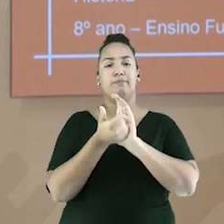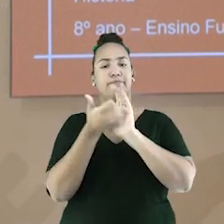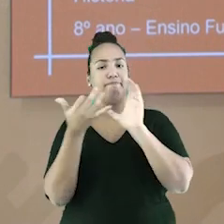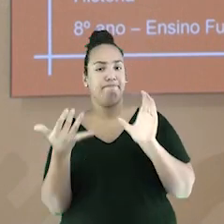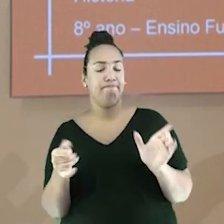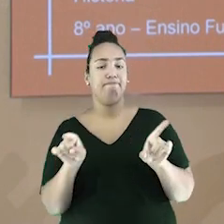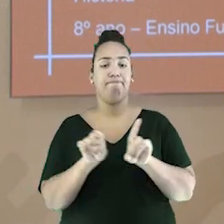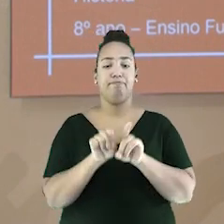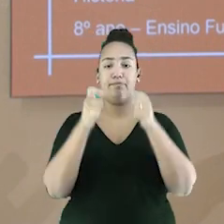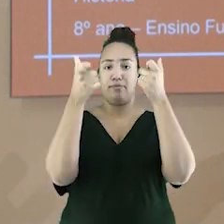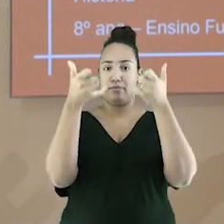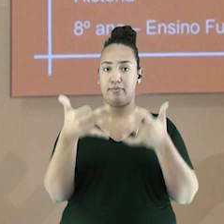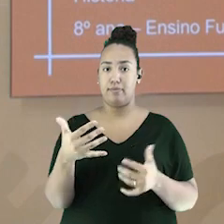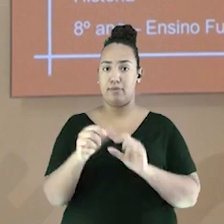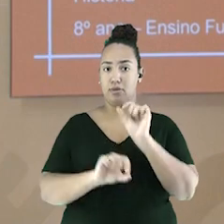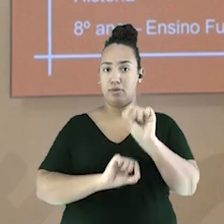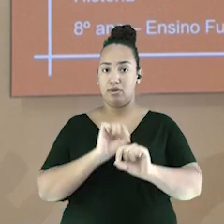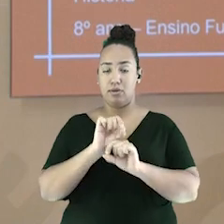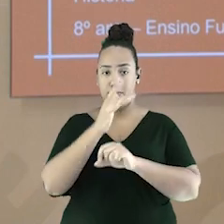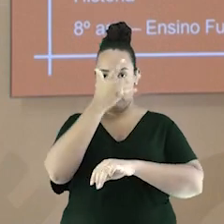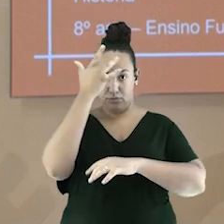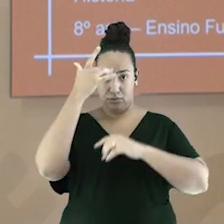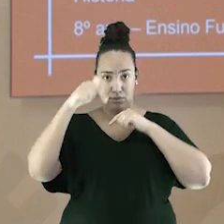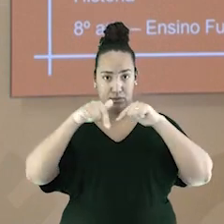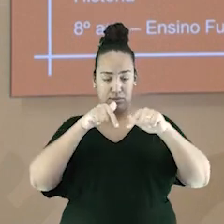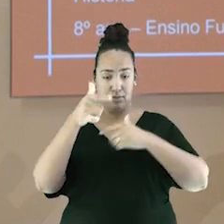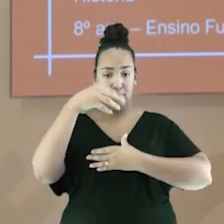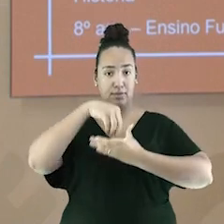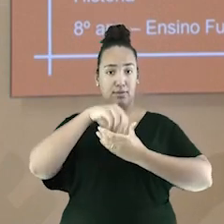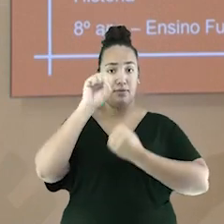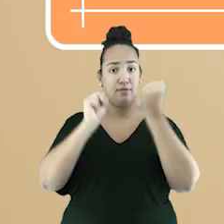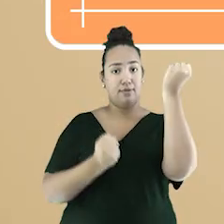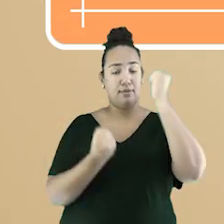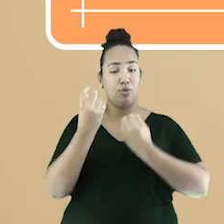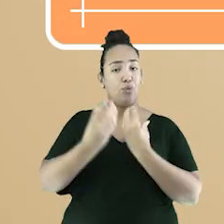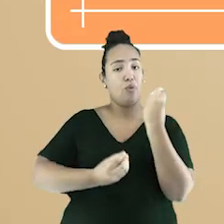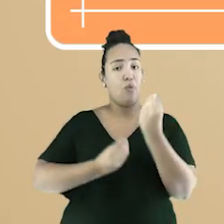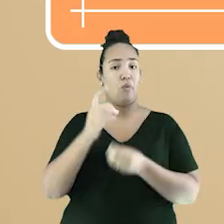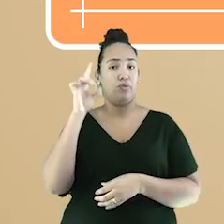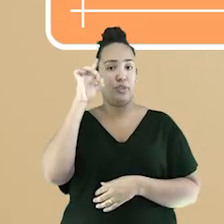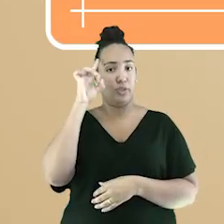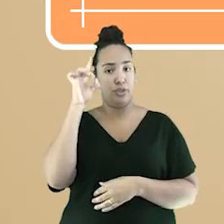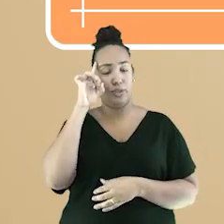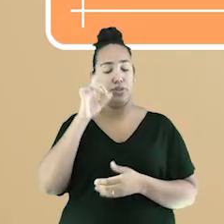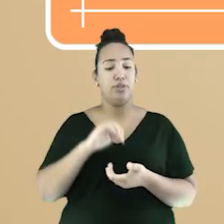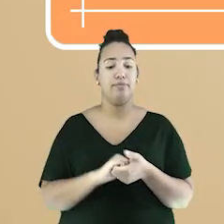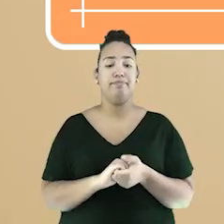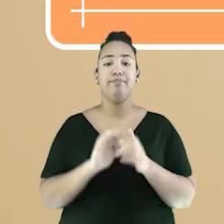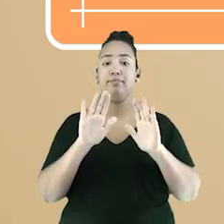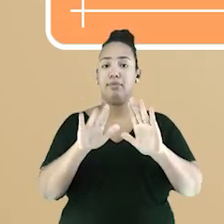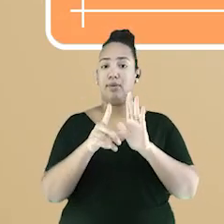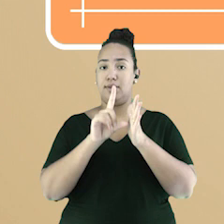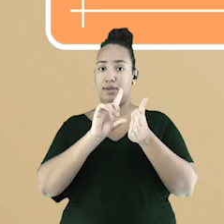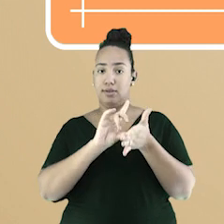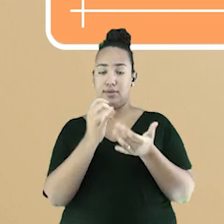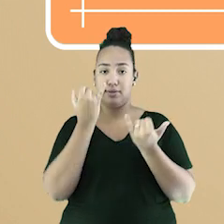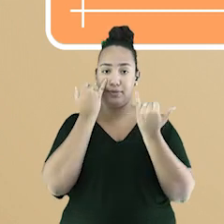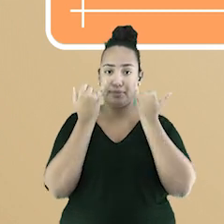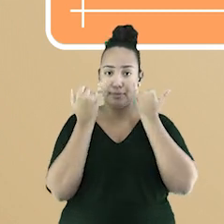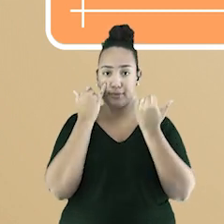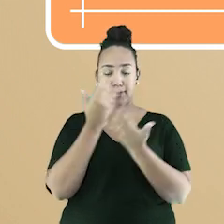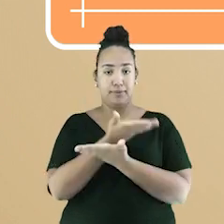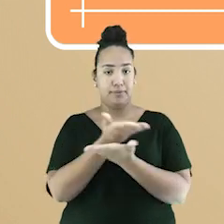Falaremos também sobre a realidade diária dos operários nas fábricas. Mas antes de começar, vou passar algumas informações